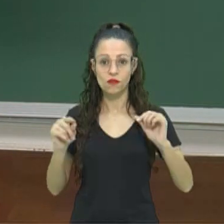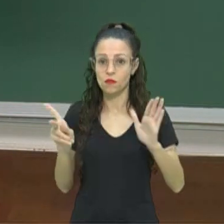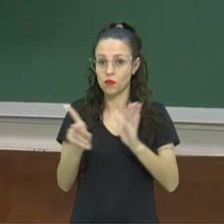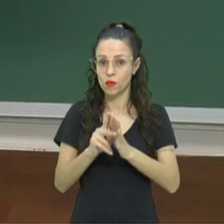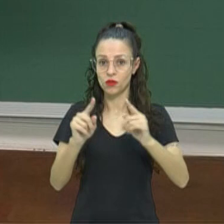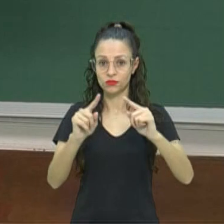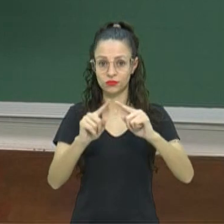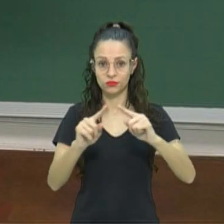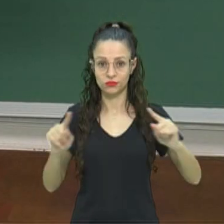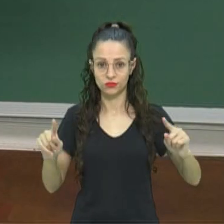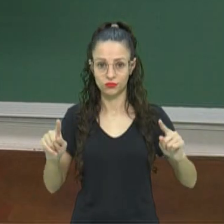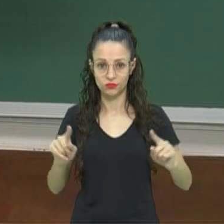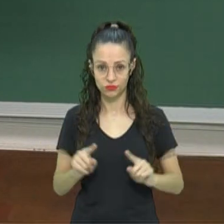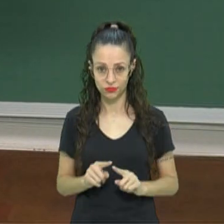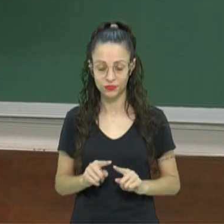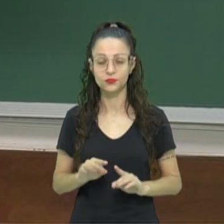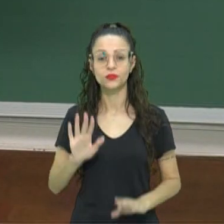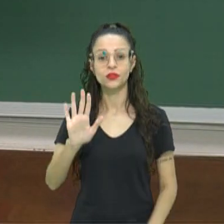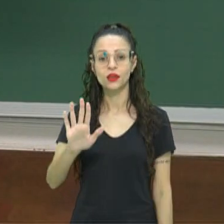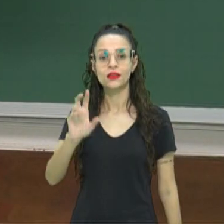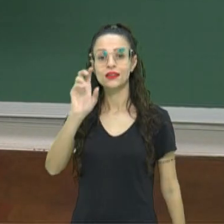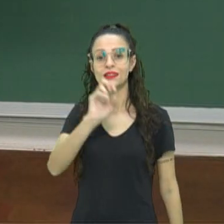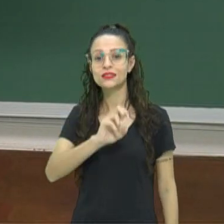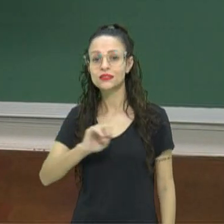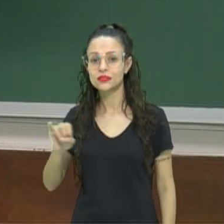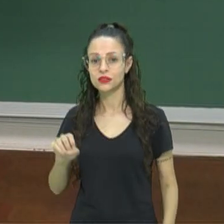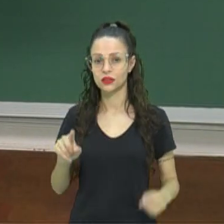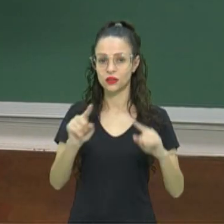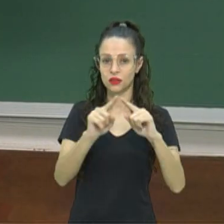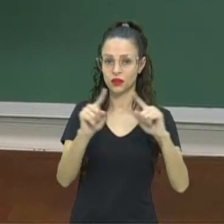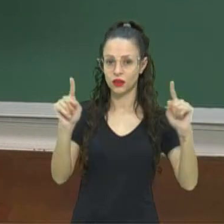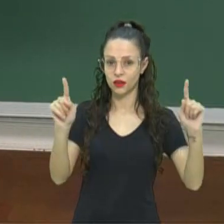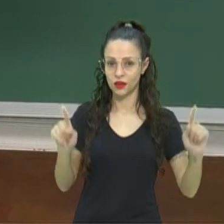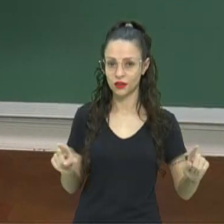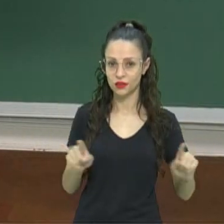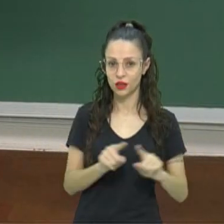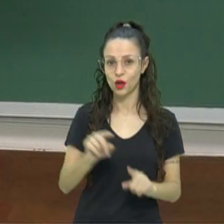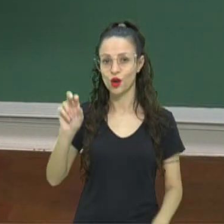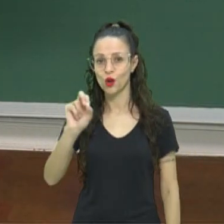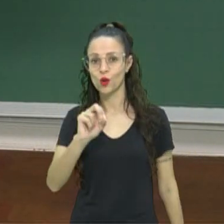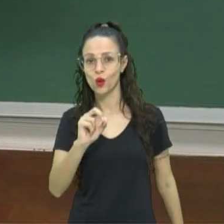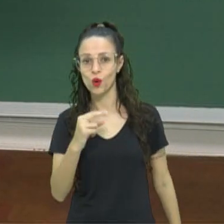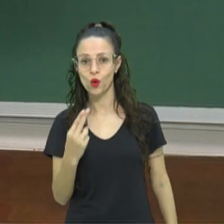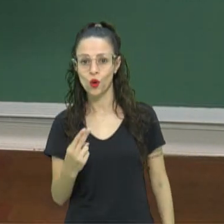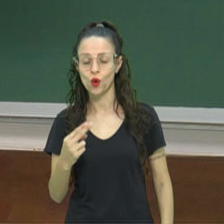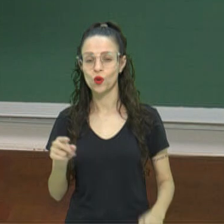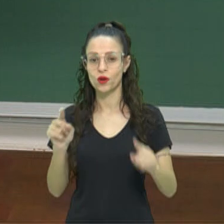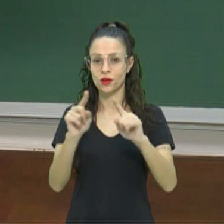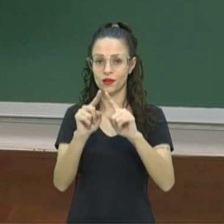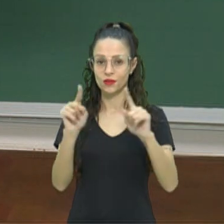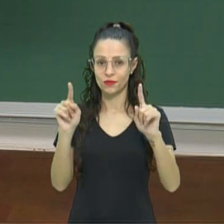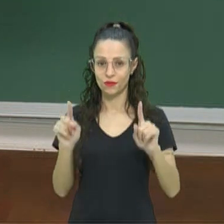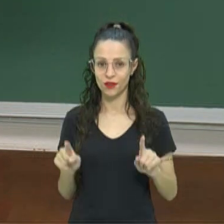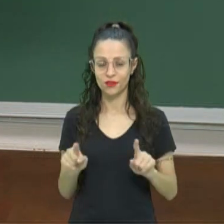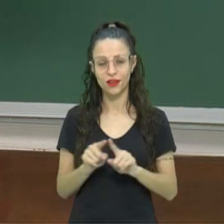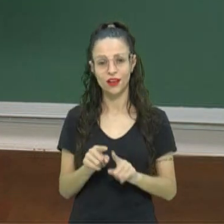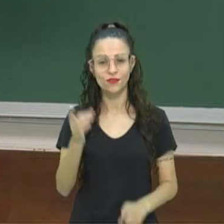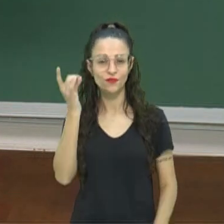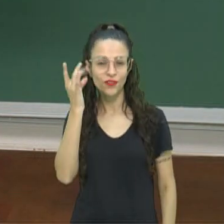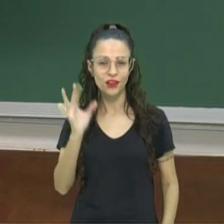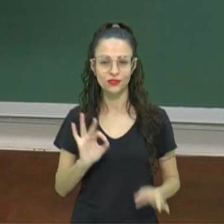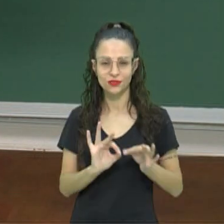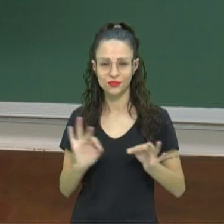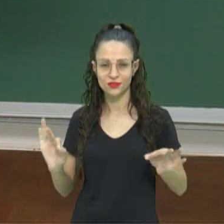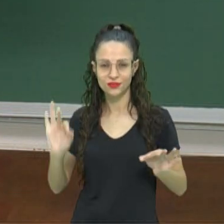do losango. Se for o retângulo ou o quadrado, é mais fácil de todos, né? Base vezes altura. Se